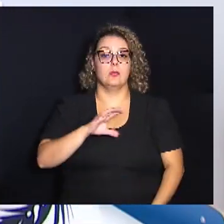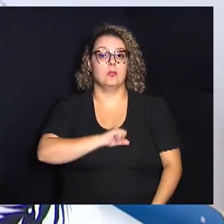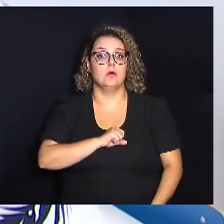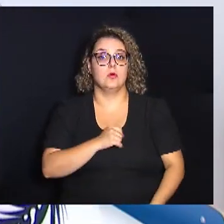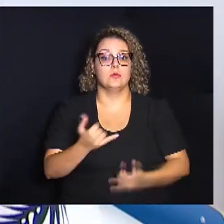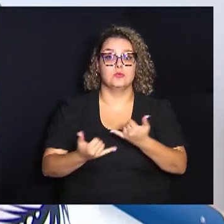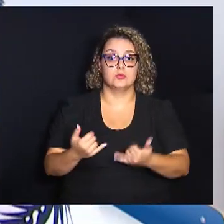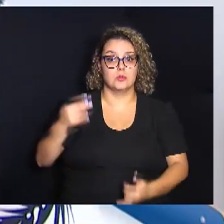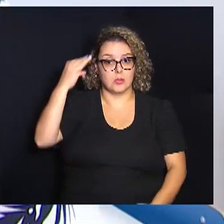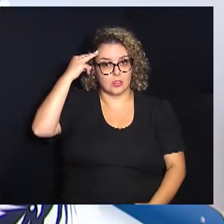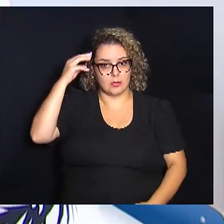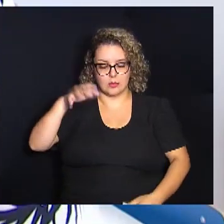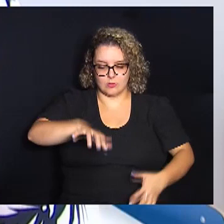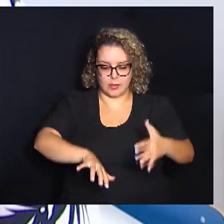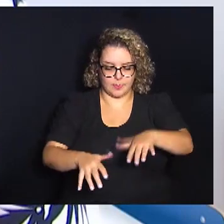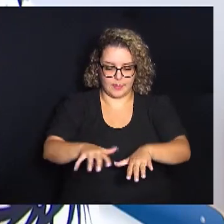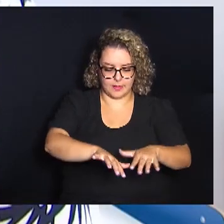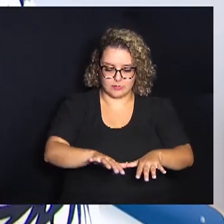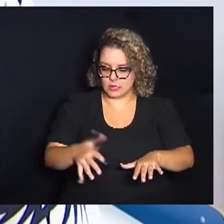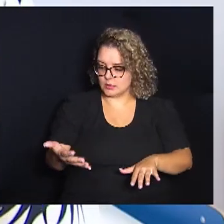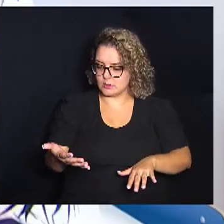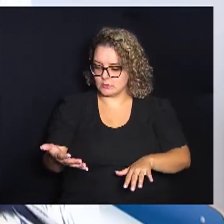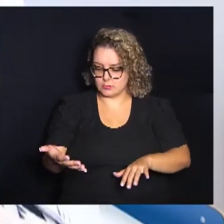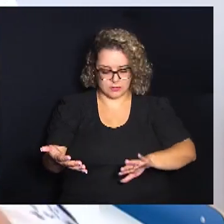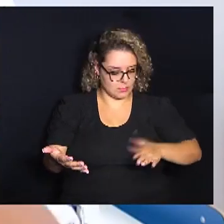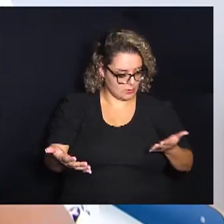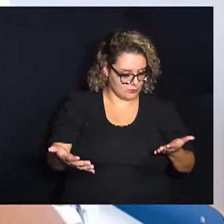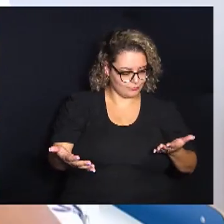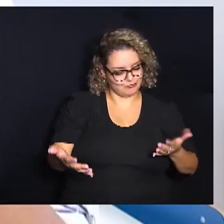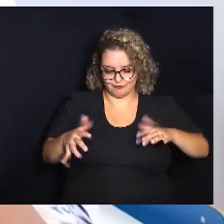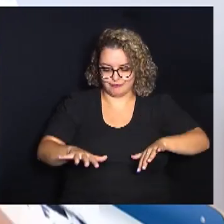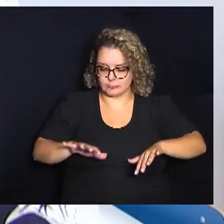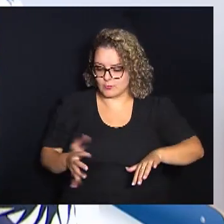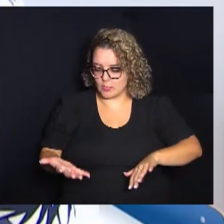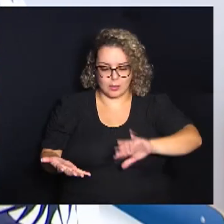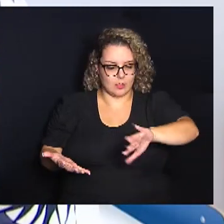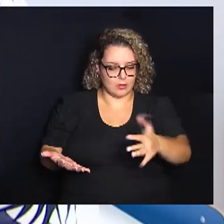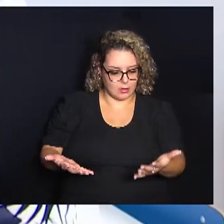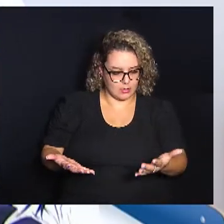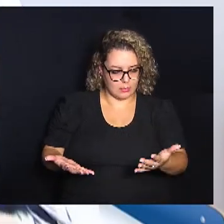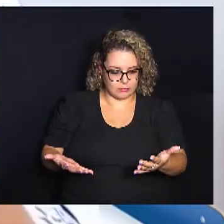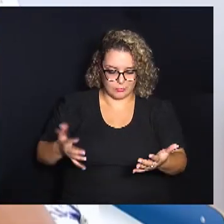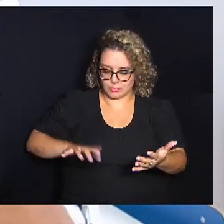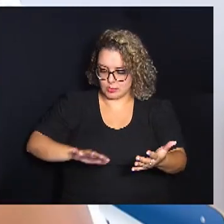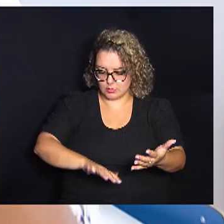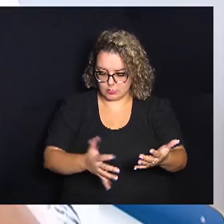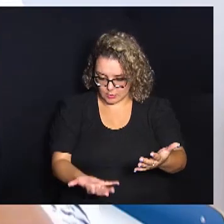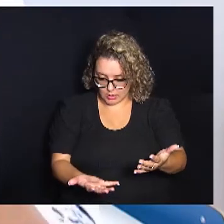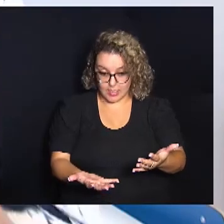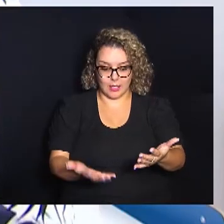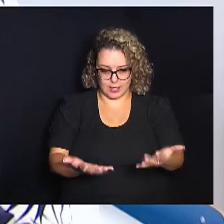jogo da memória é um jogo fantástico, né? Porque você pode trabalhá-lo associando a imagem com o som,